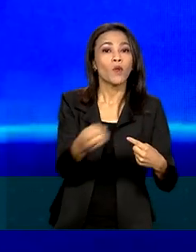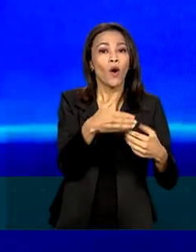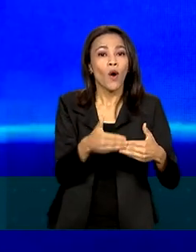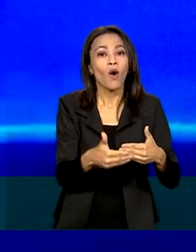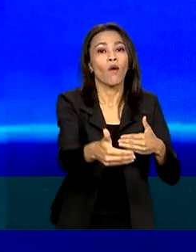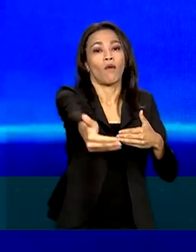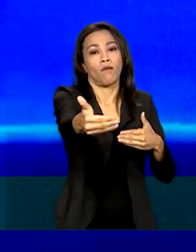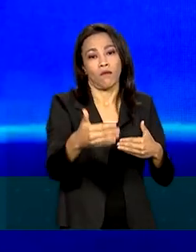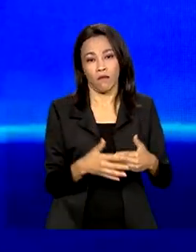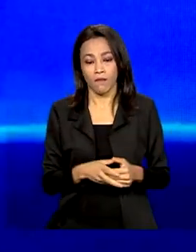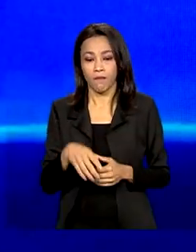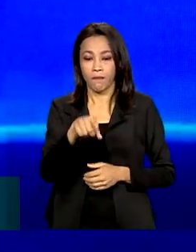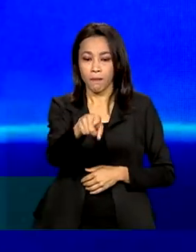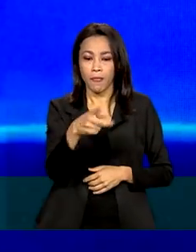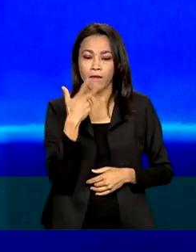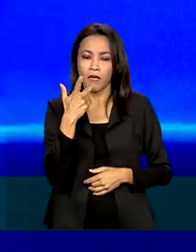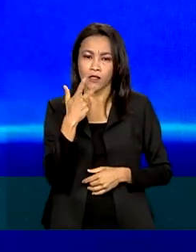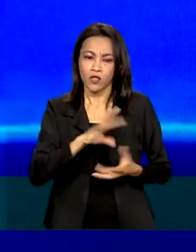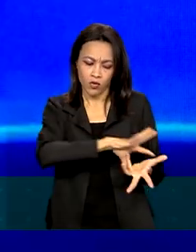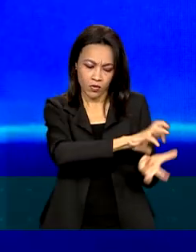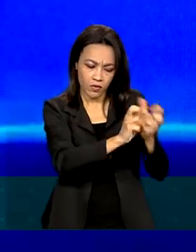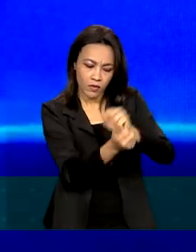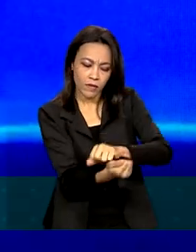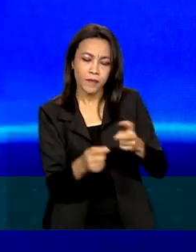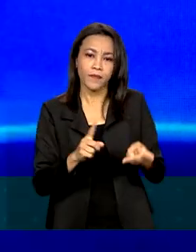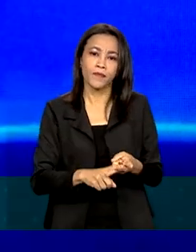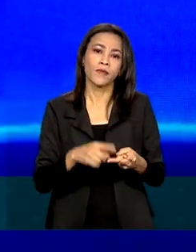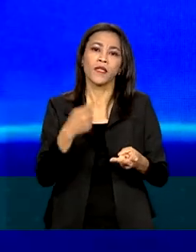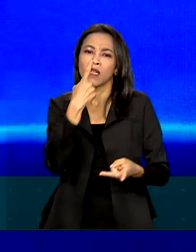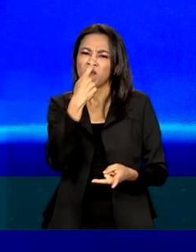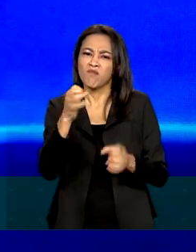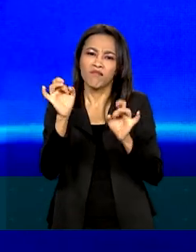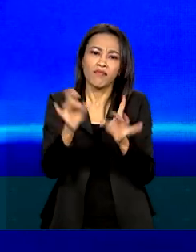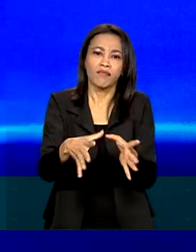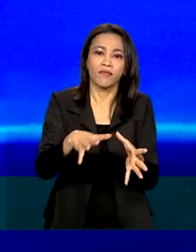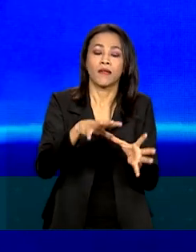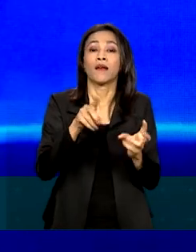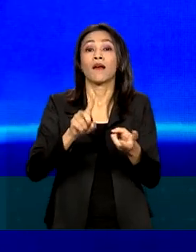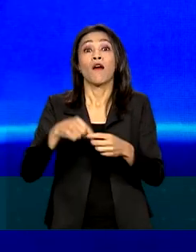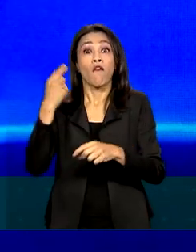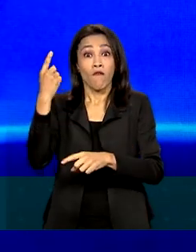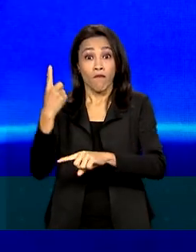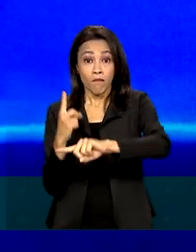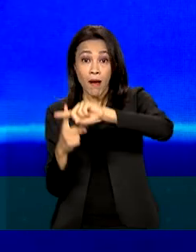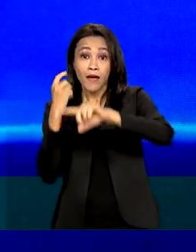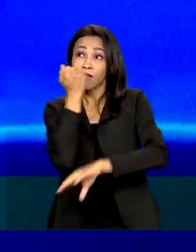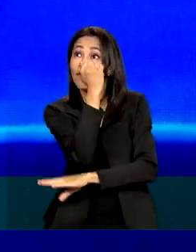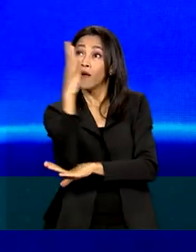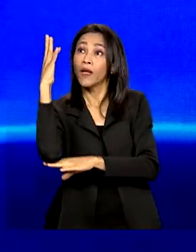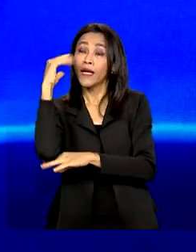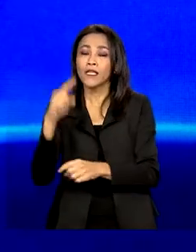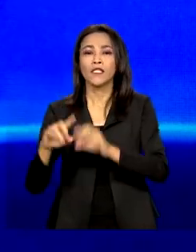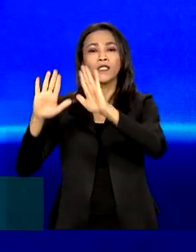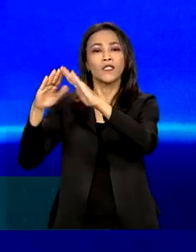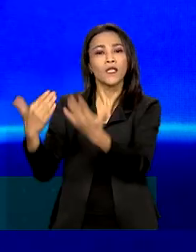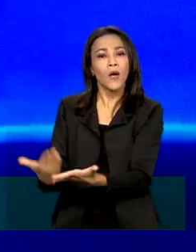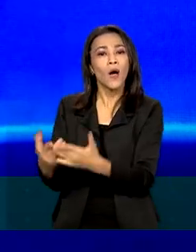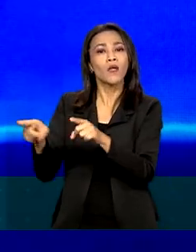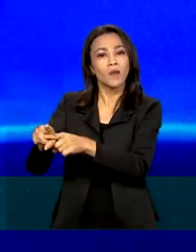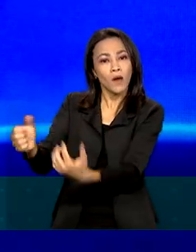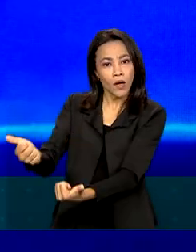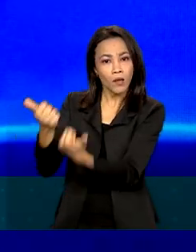do saneamento, dos resíduos sólidos, o lixão zero, recicla mais, floresta mais, escolas mais verdes, programa metano